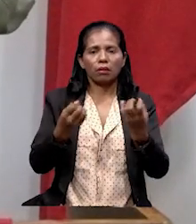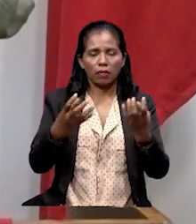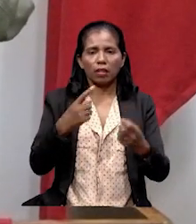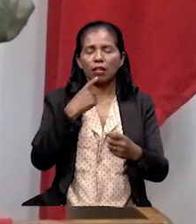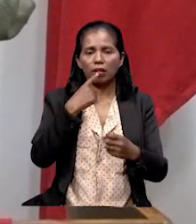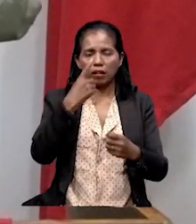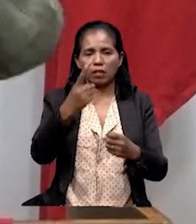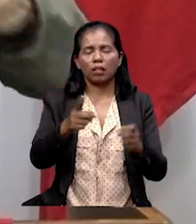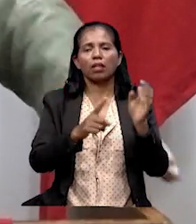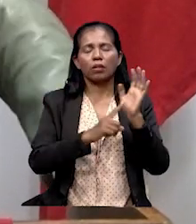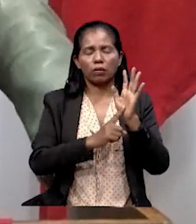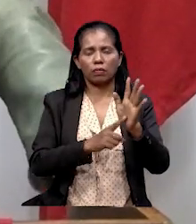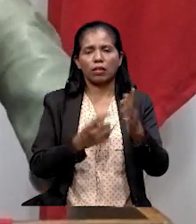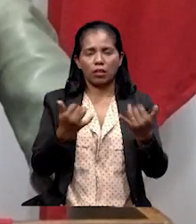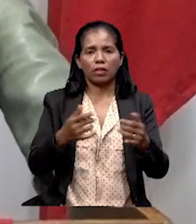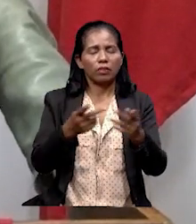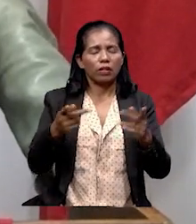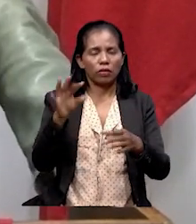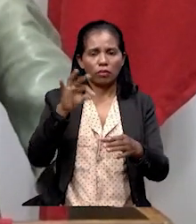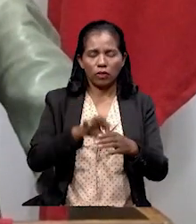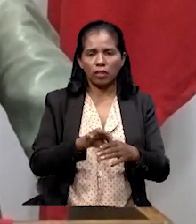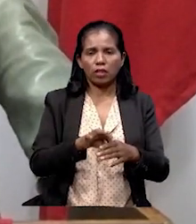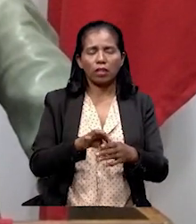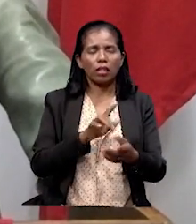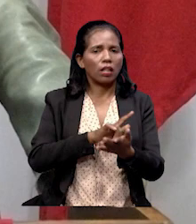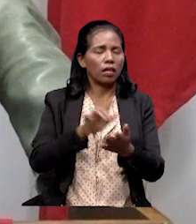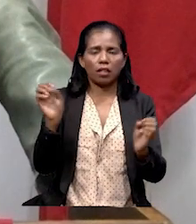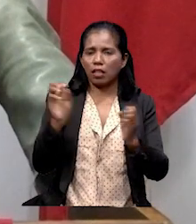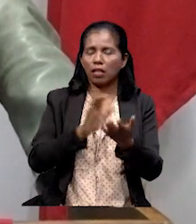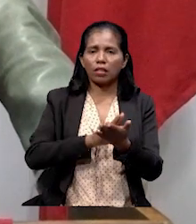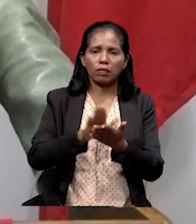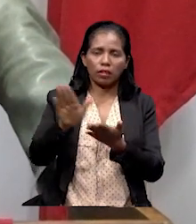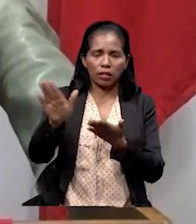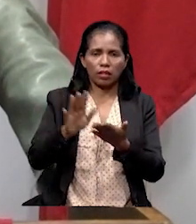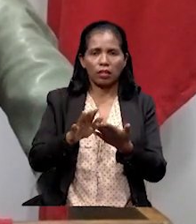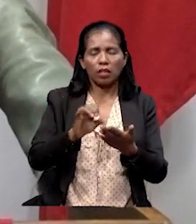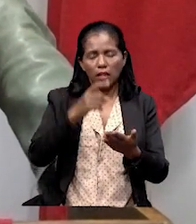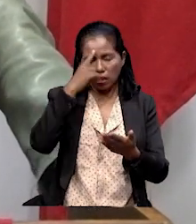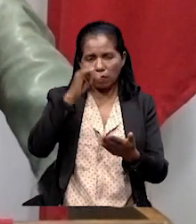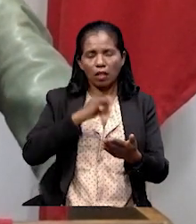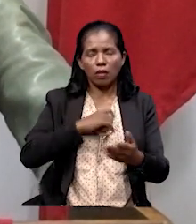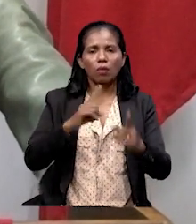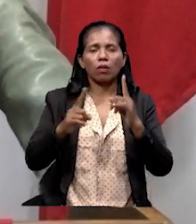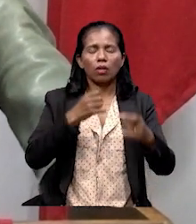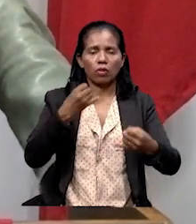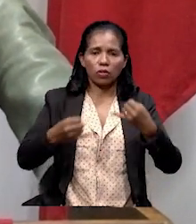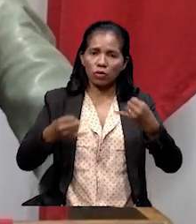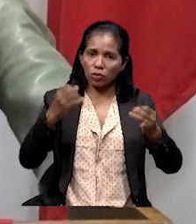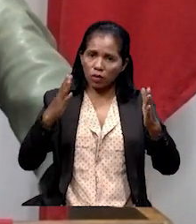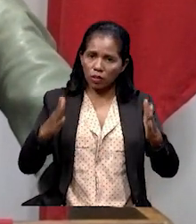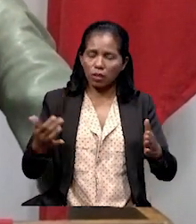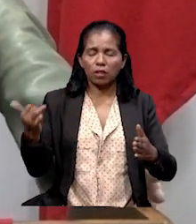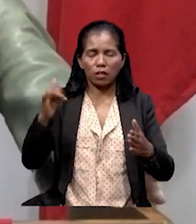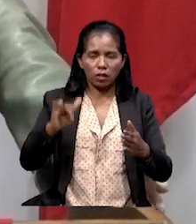ba ida né, portanto tamba né, ao consulto jurista Sercelo, constitucionalista,